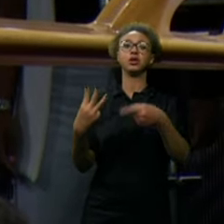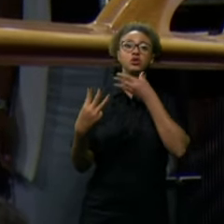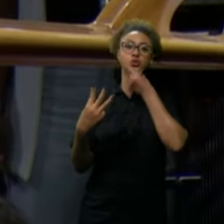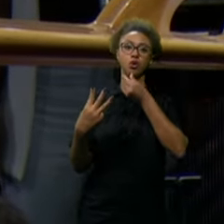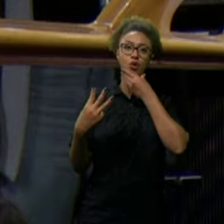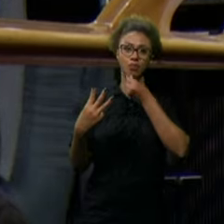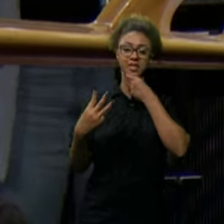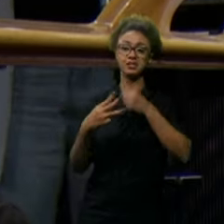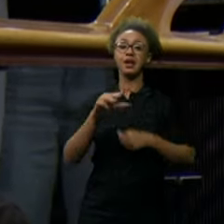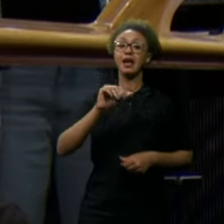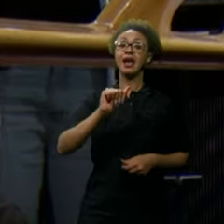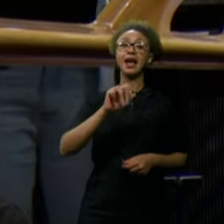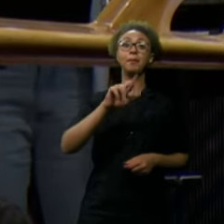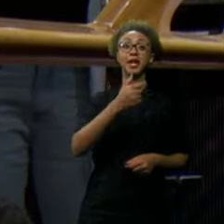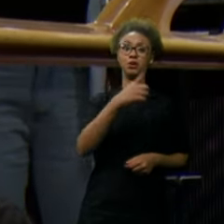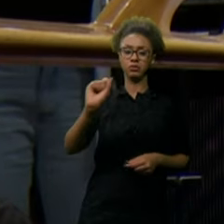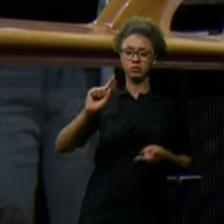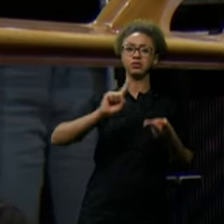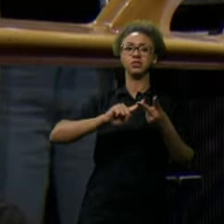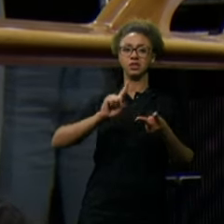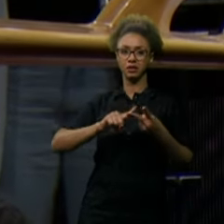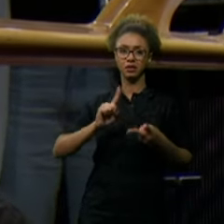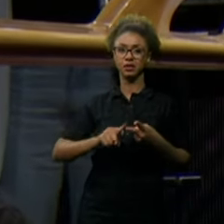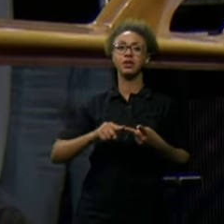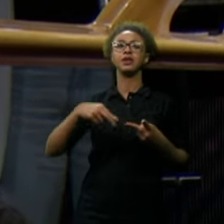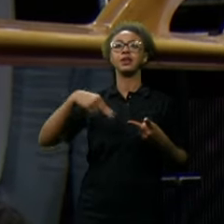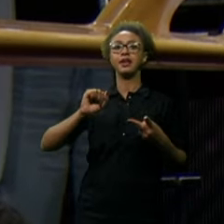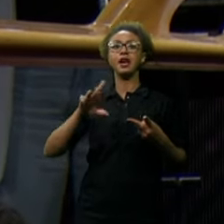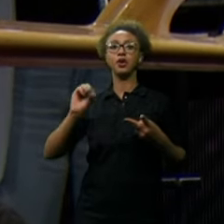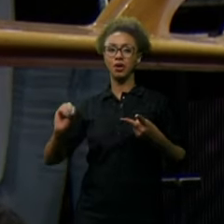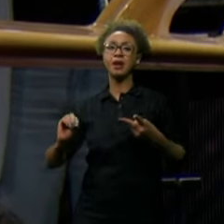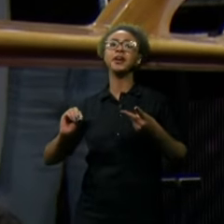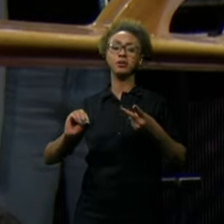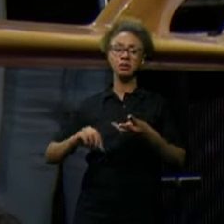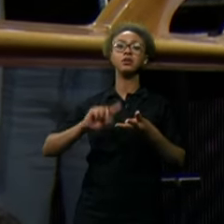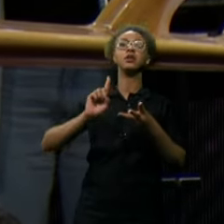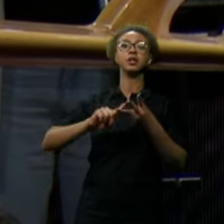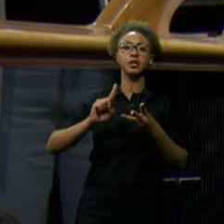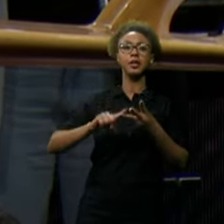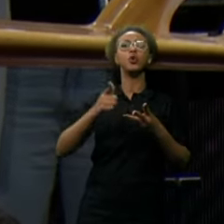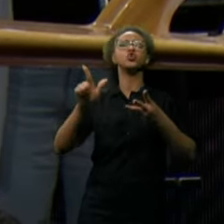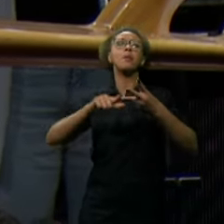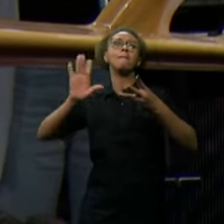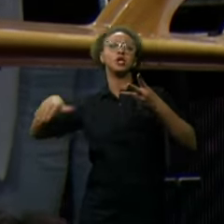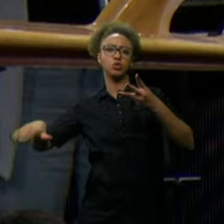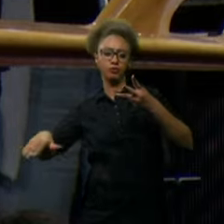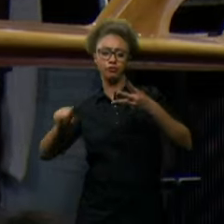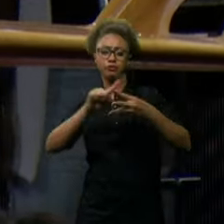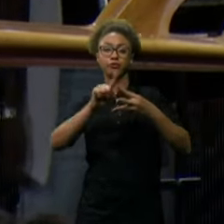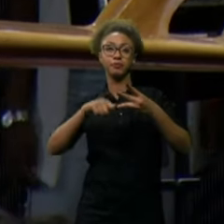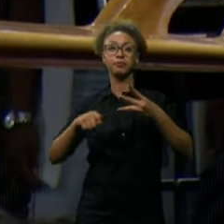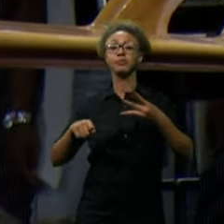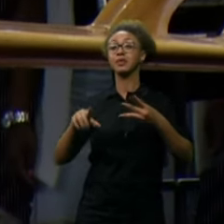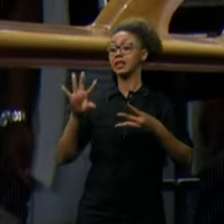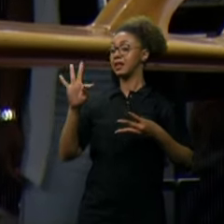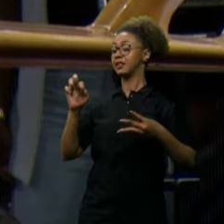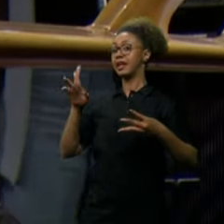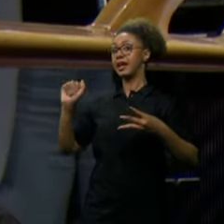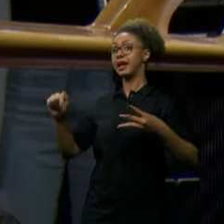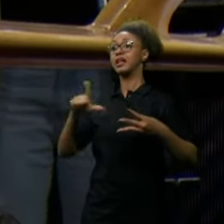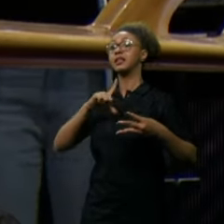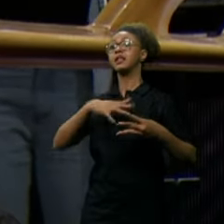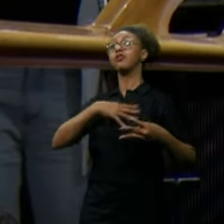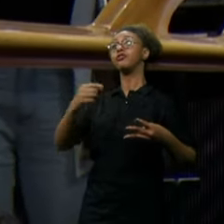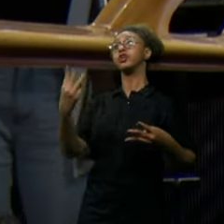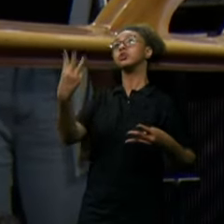na ouro do meio e Arão Caçula sintetizando a genealogia para você não achar confuso terá é o pai